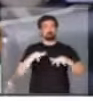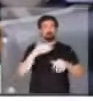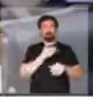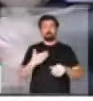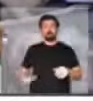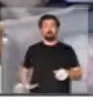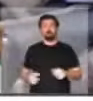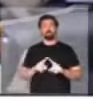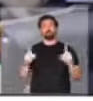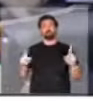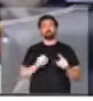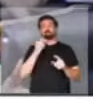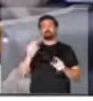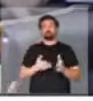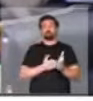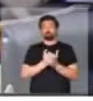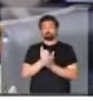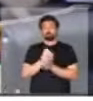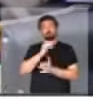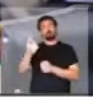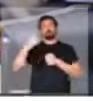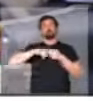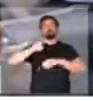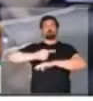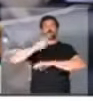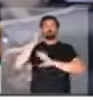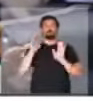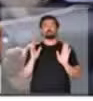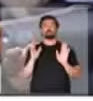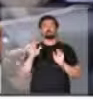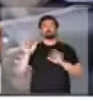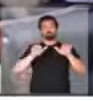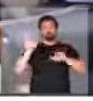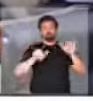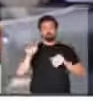na verdade ou ela cumpre ou devolve. E aí, convocando ao TCU...